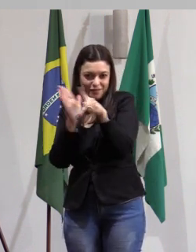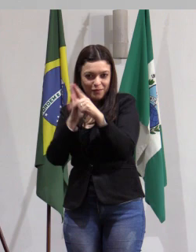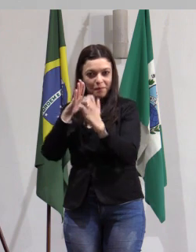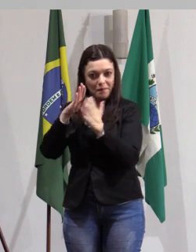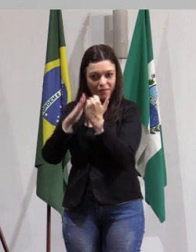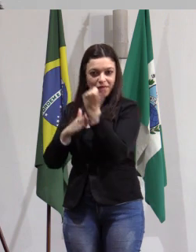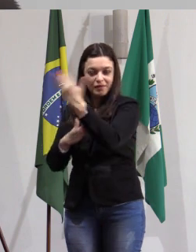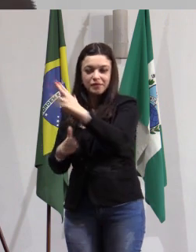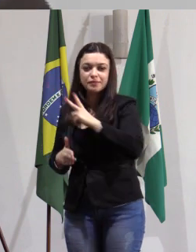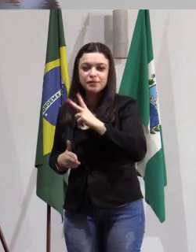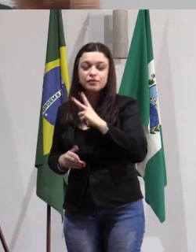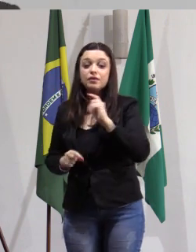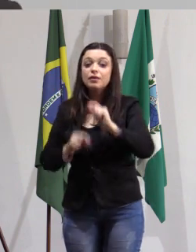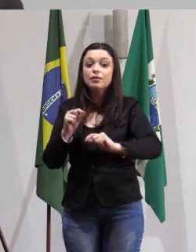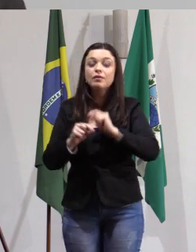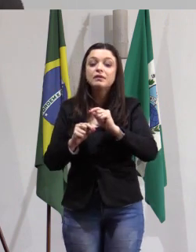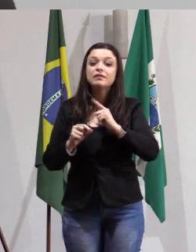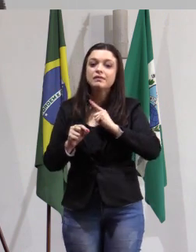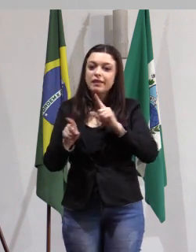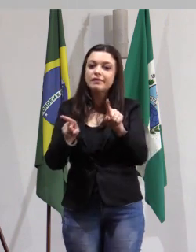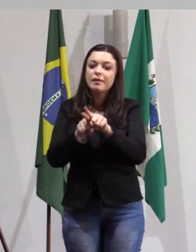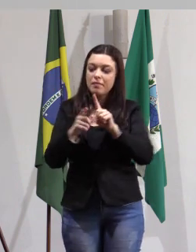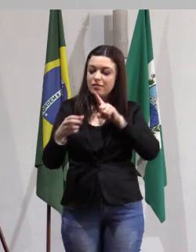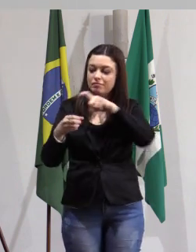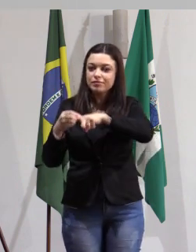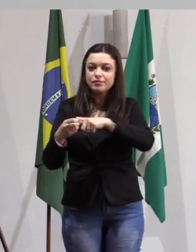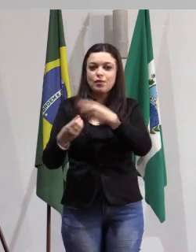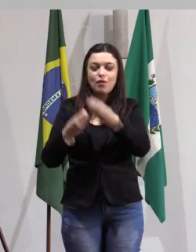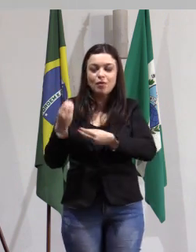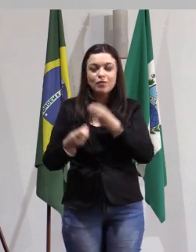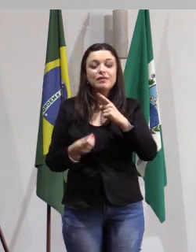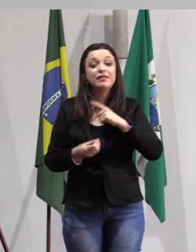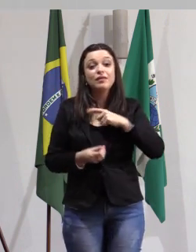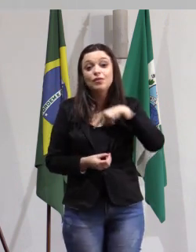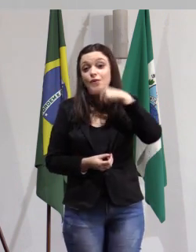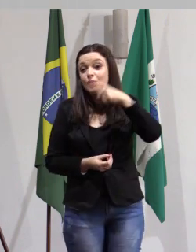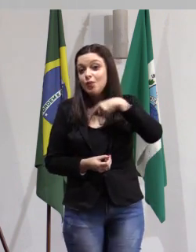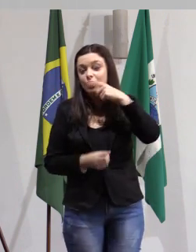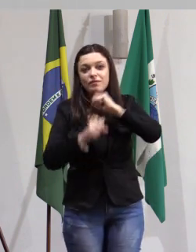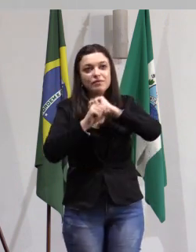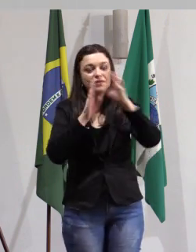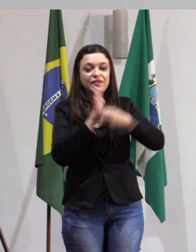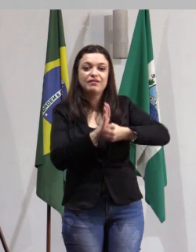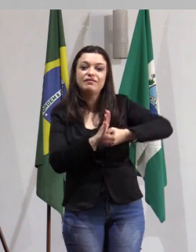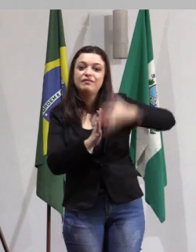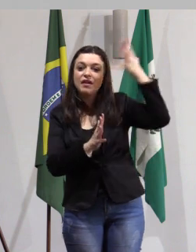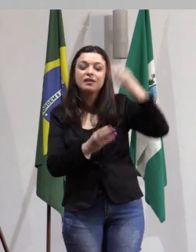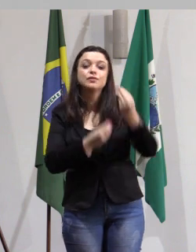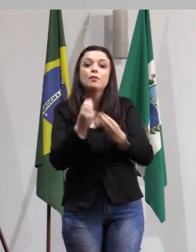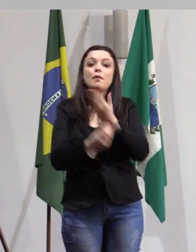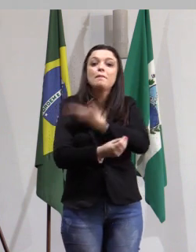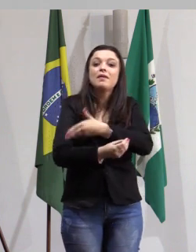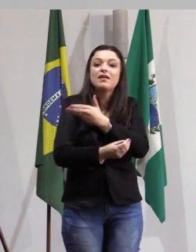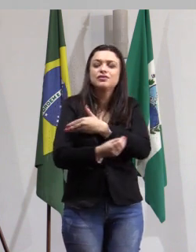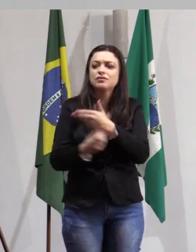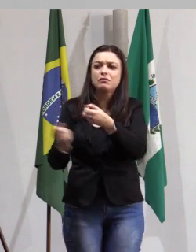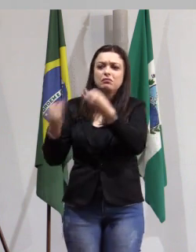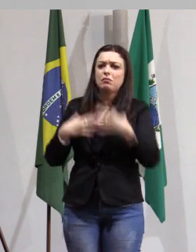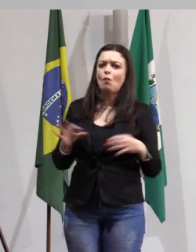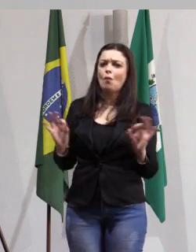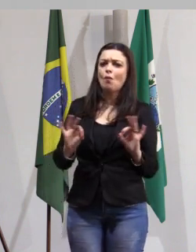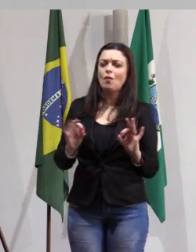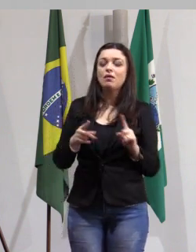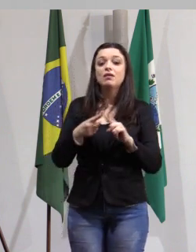é alguma coisa que causa uma série de dúvidas fáticas e jurídicas. Como é que um departamento vai